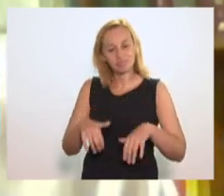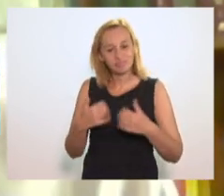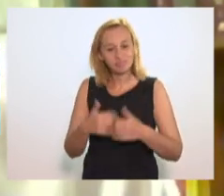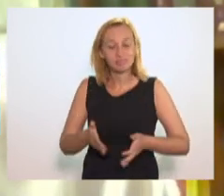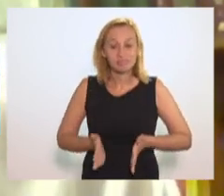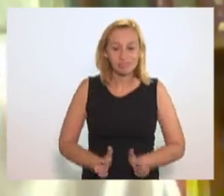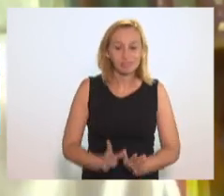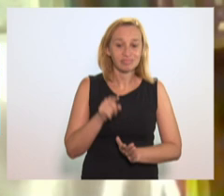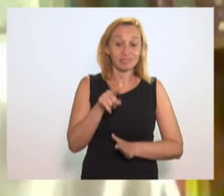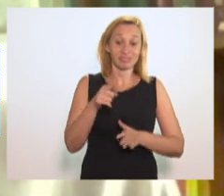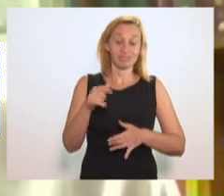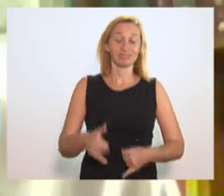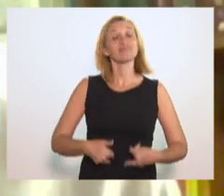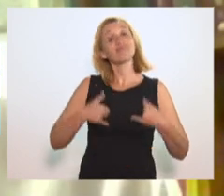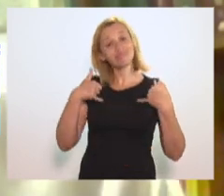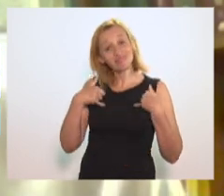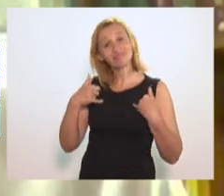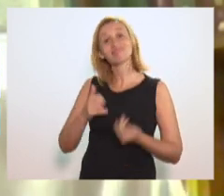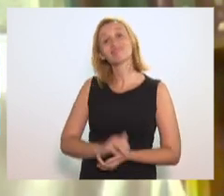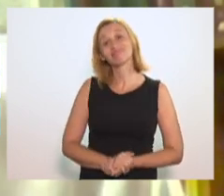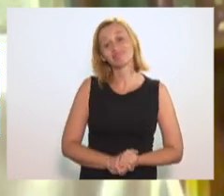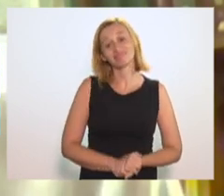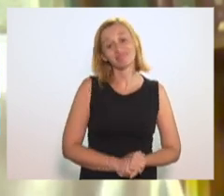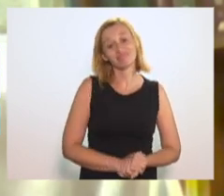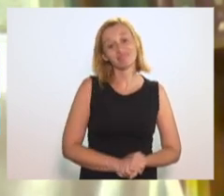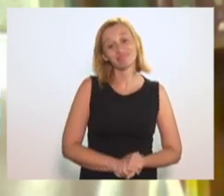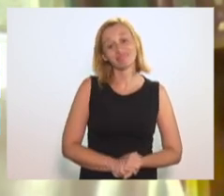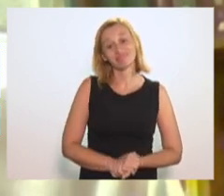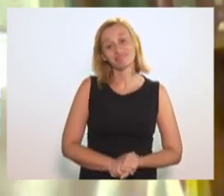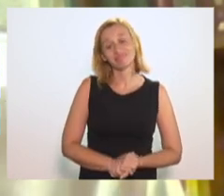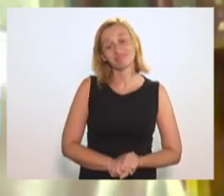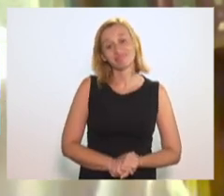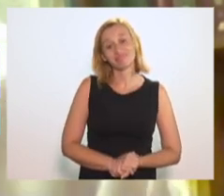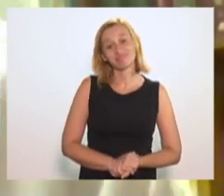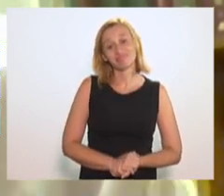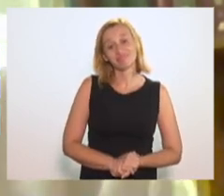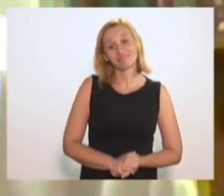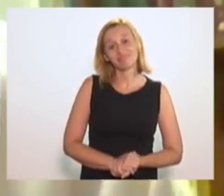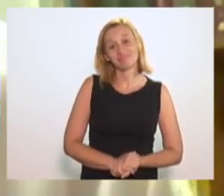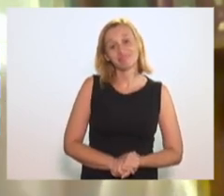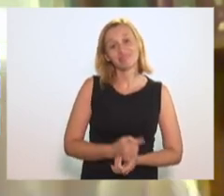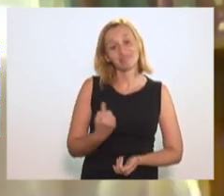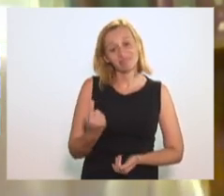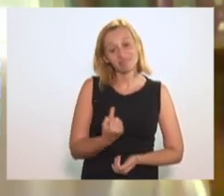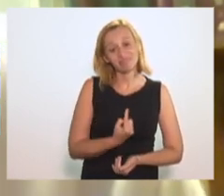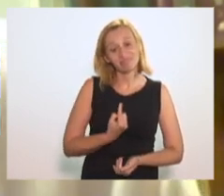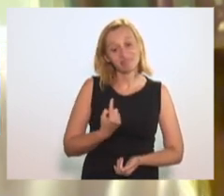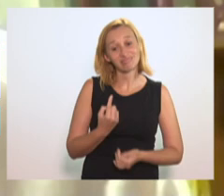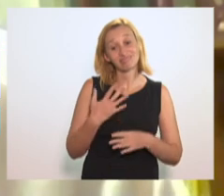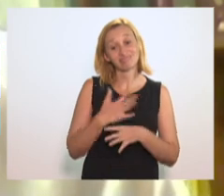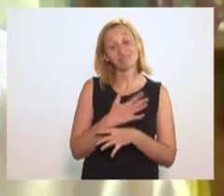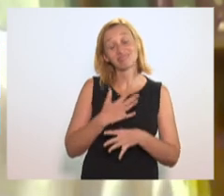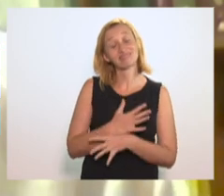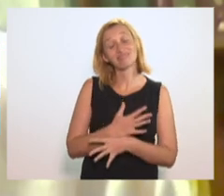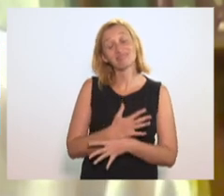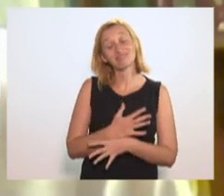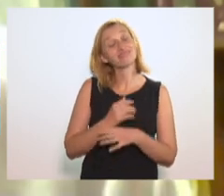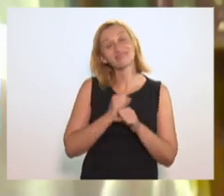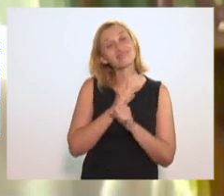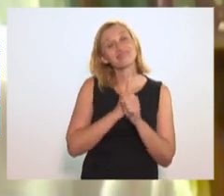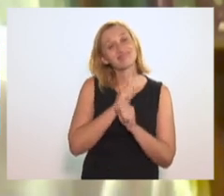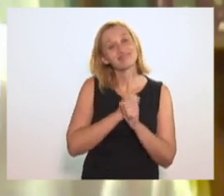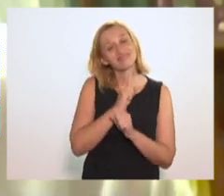que muito me orgulho e nós estamos lá na nossa cidade há muitos anos